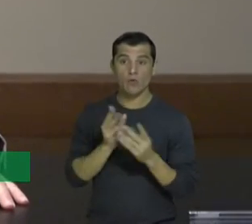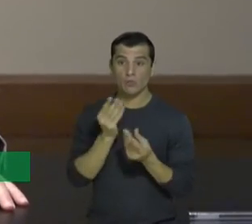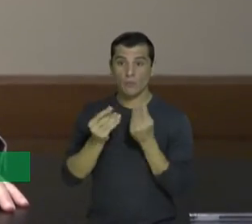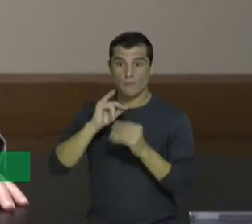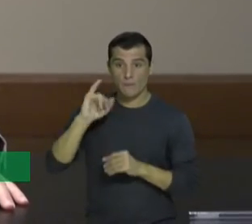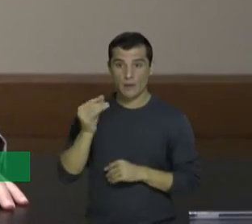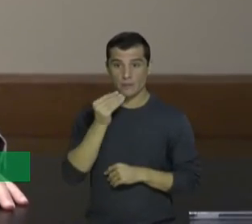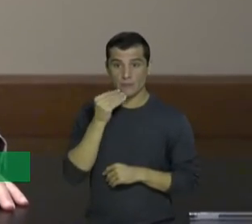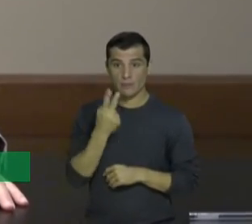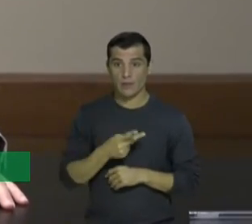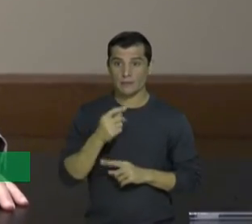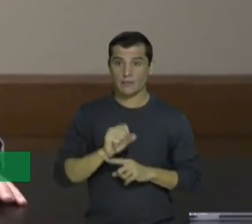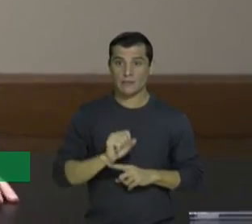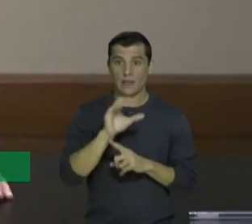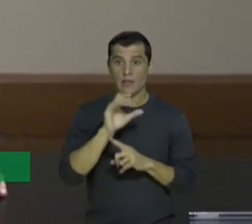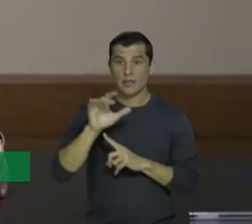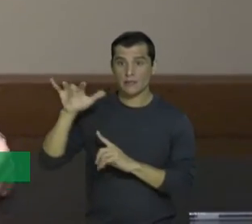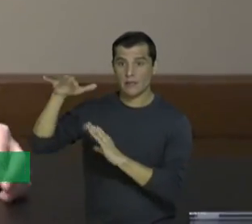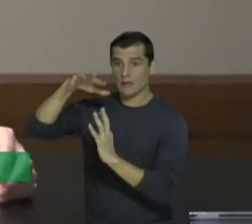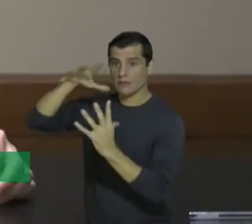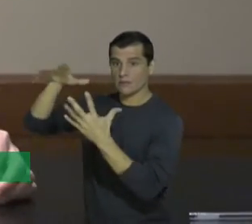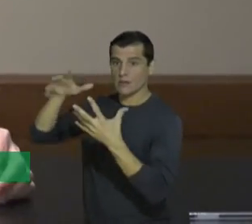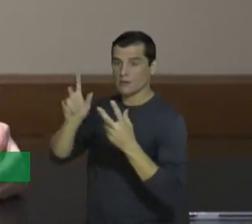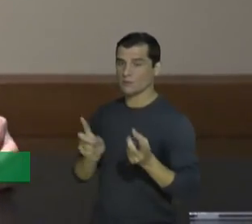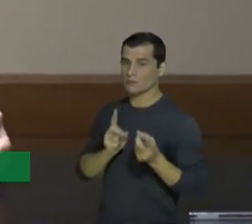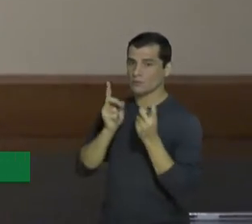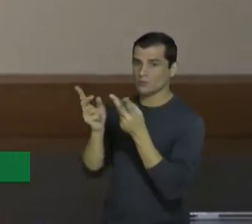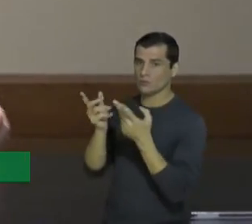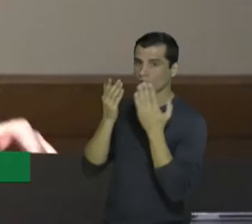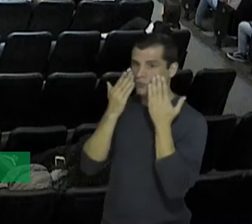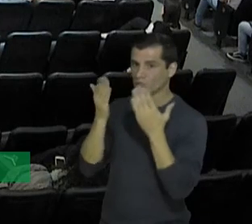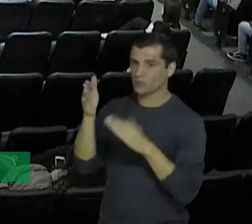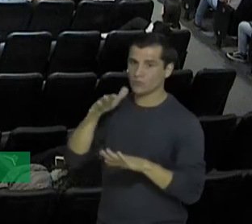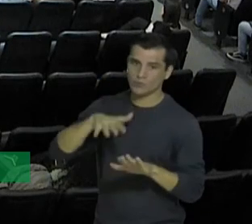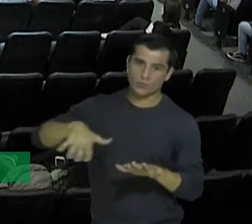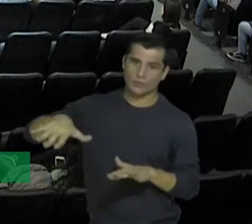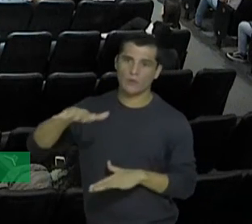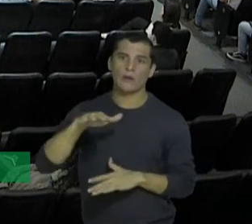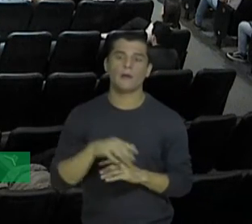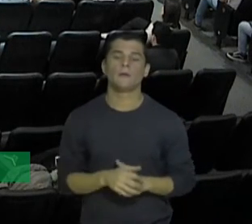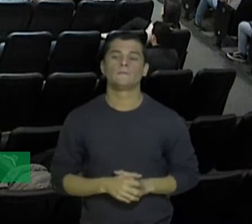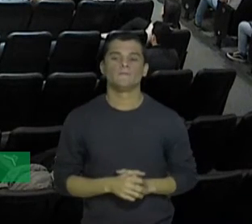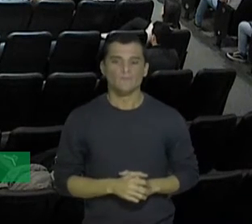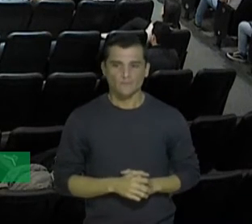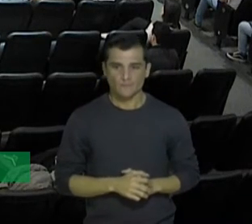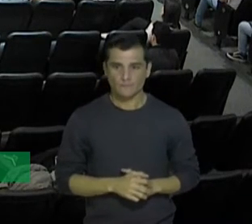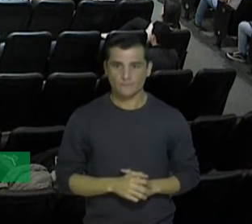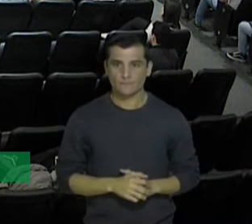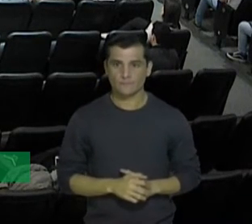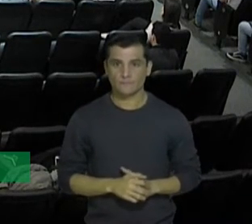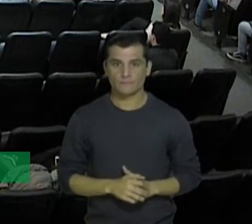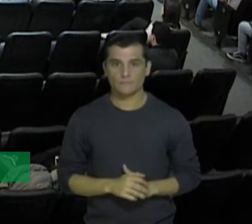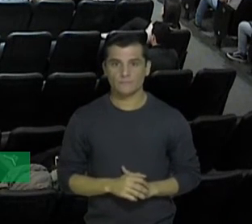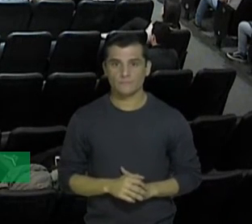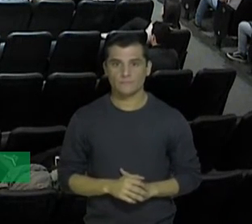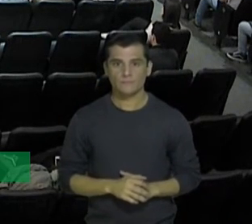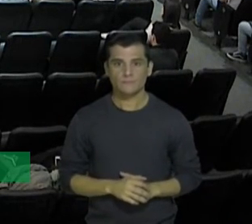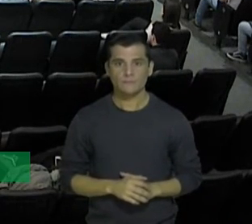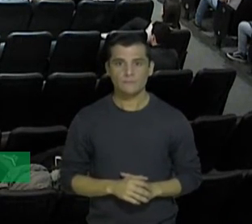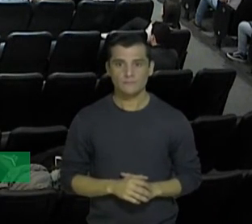Santa Catarina no cenário internacional bem André você pode apresentar um pouco sua suas